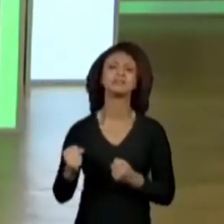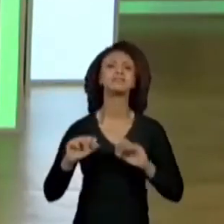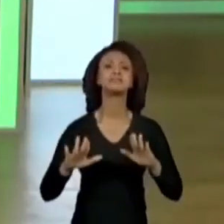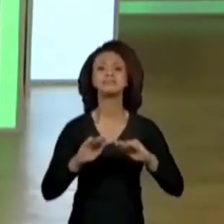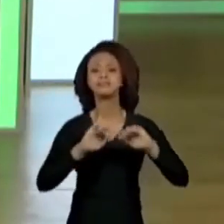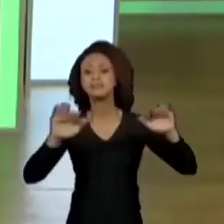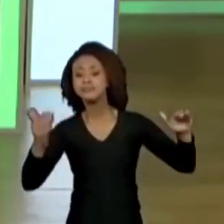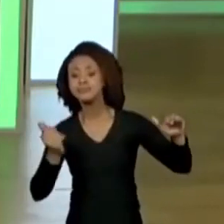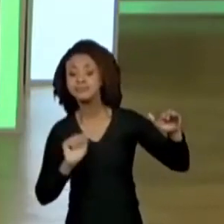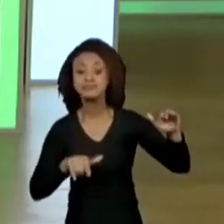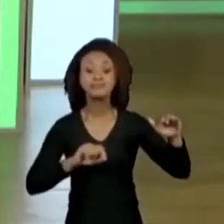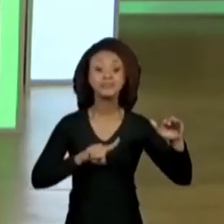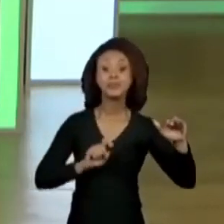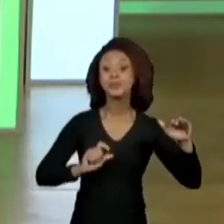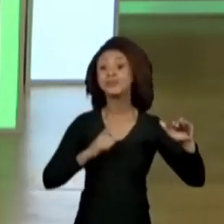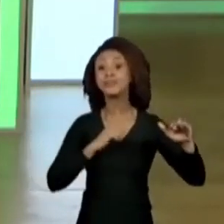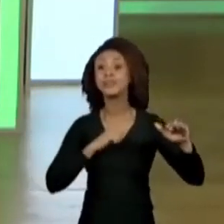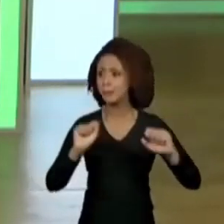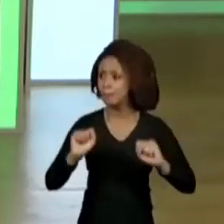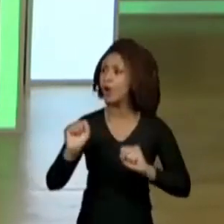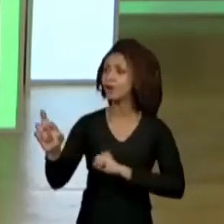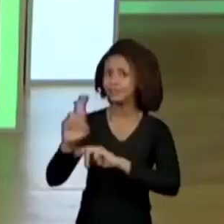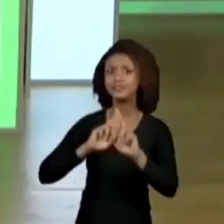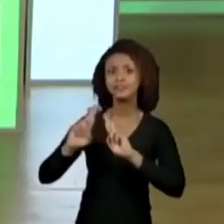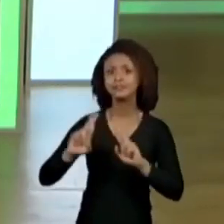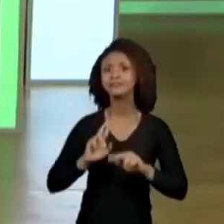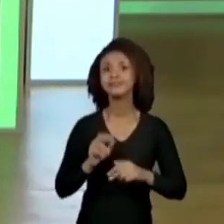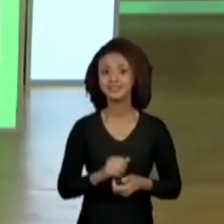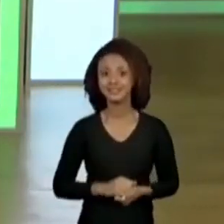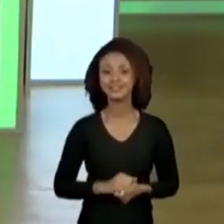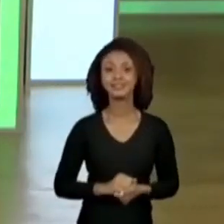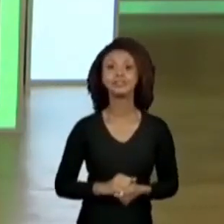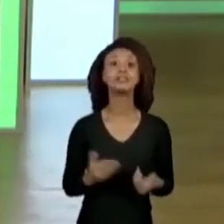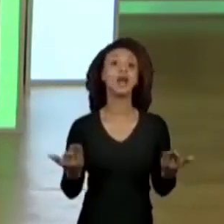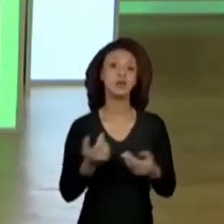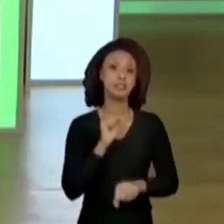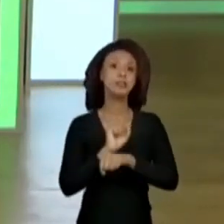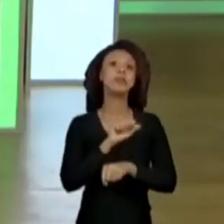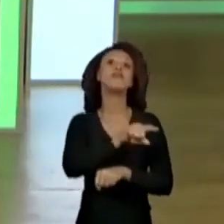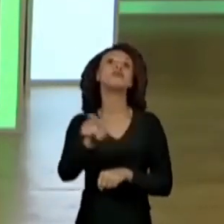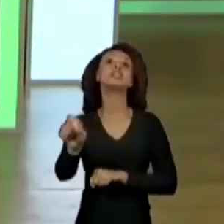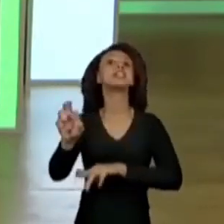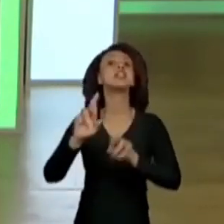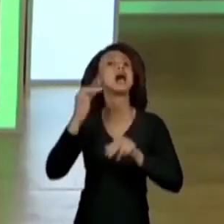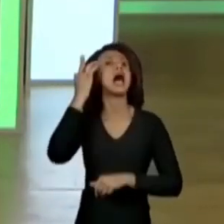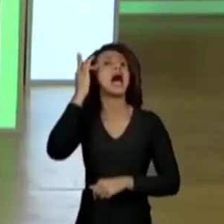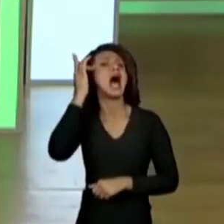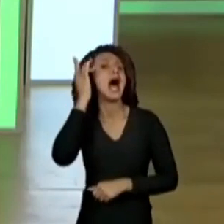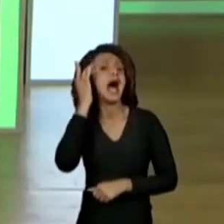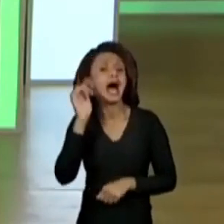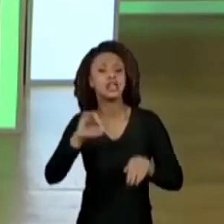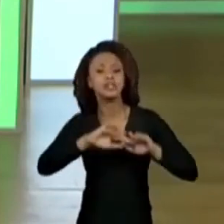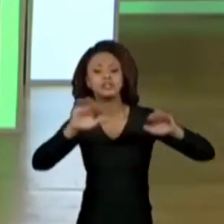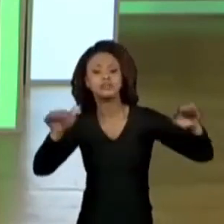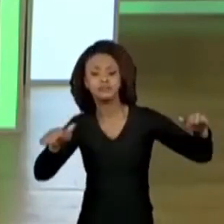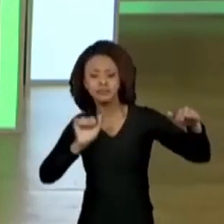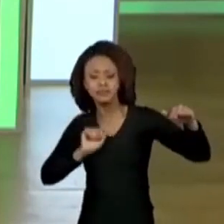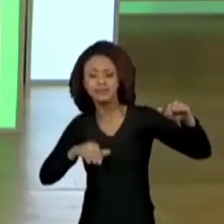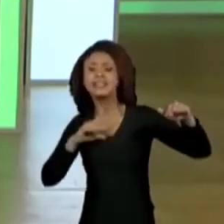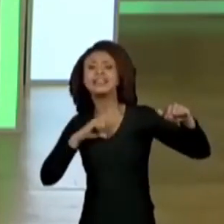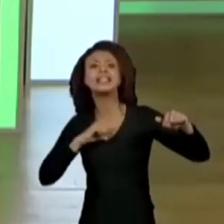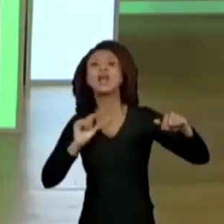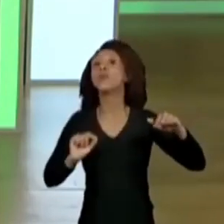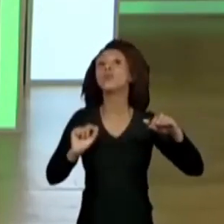aqui? Podem colocar. A gente nem esperou vocês falarem aí. Agora a gente vai esperar. O que vocês acham que a gente tem aqui nesse